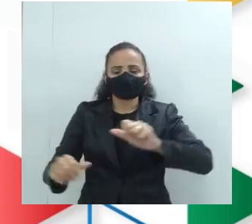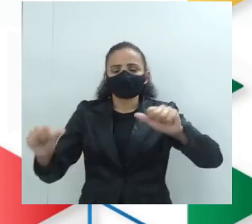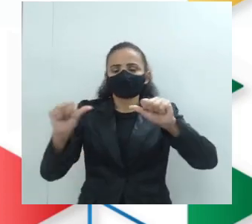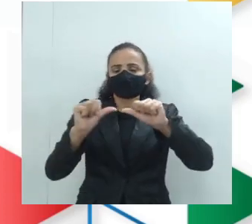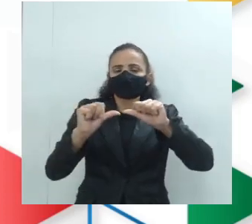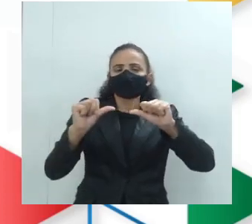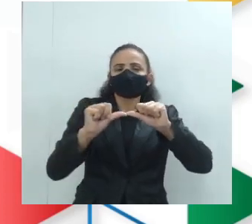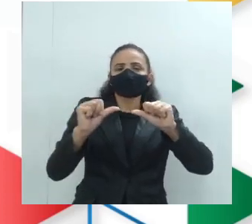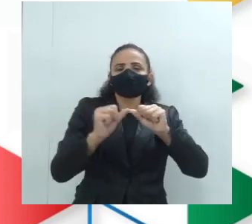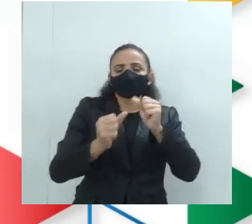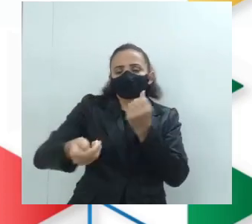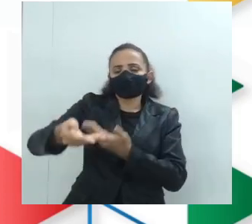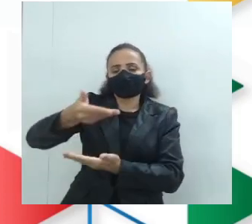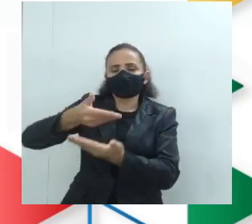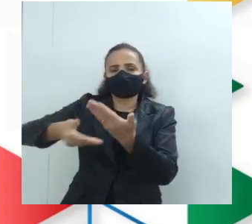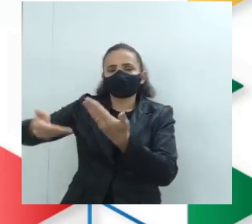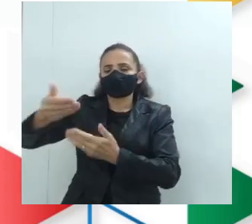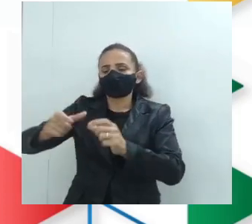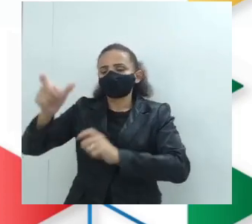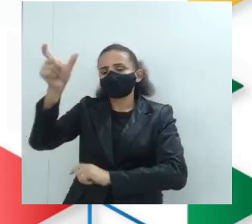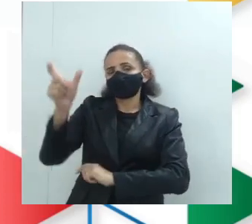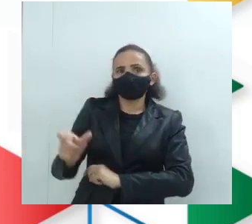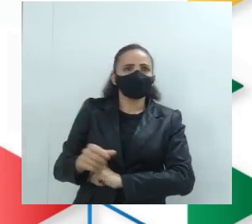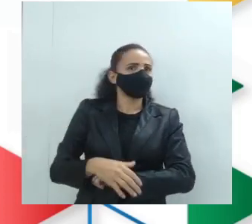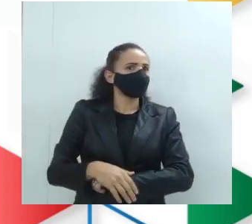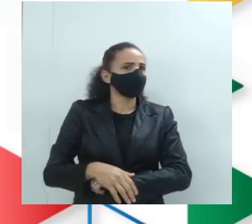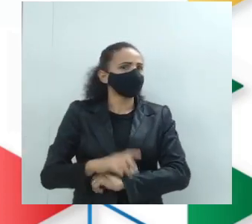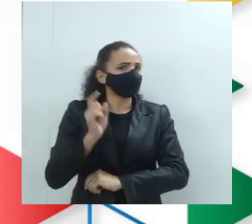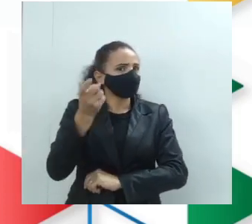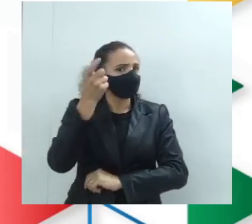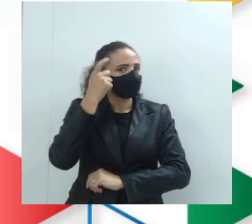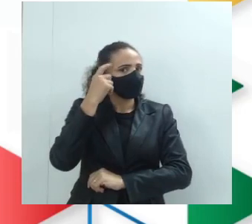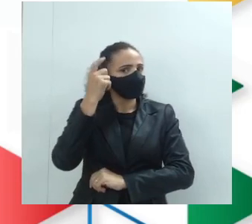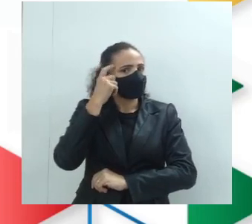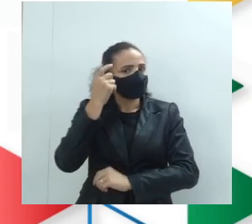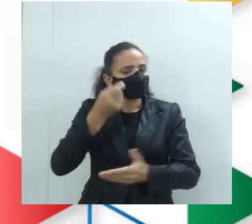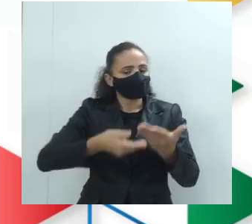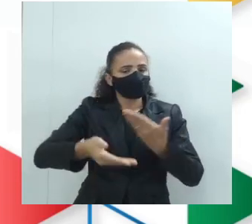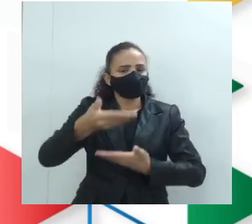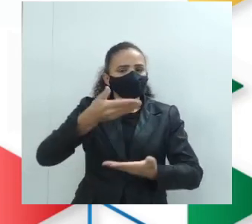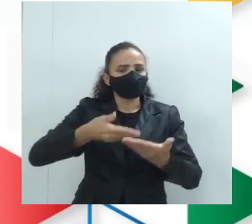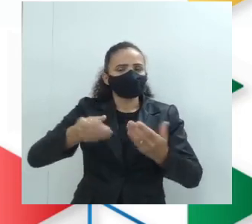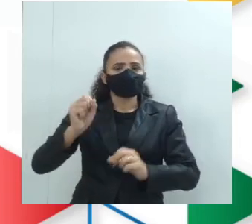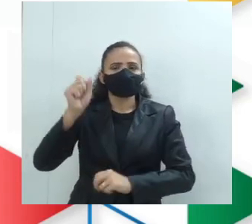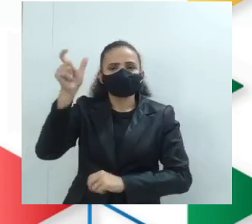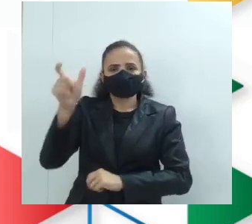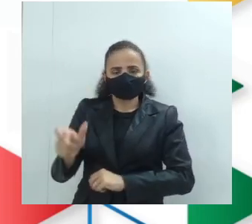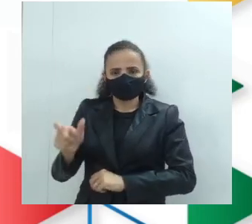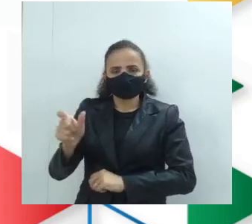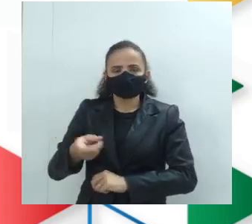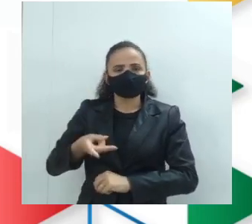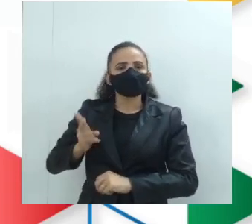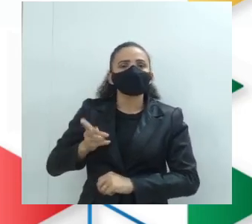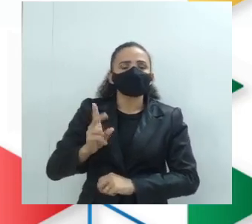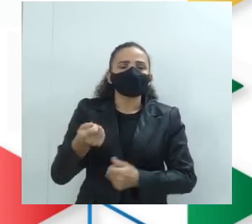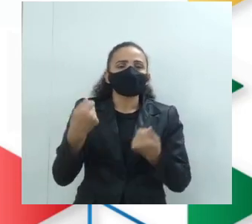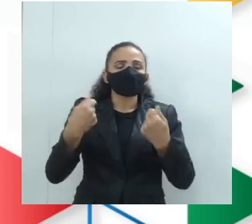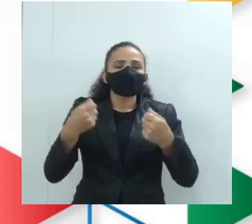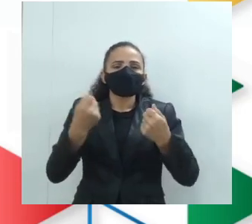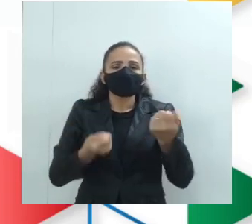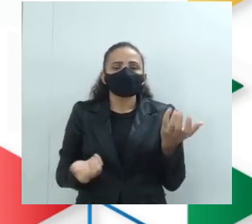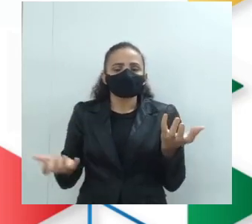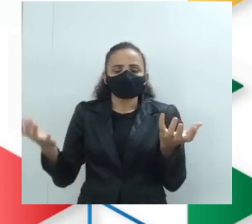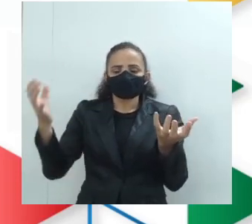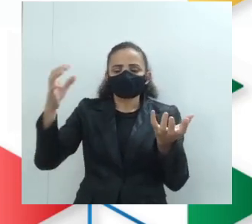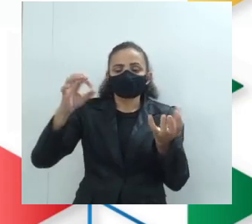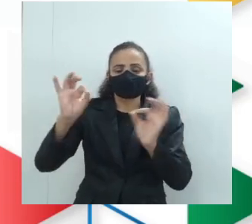simetria em relação ao ponto O. Opa, se liga aí, ó. Em relação ao ponto O, ela vai ter que girar.